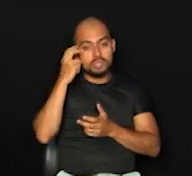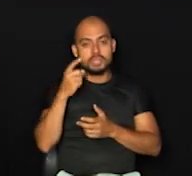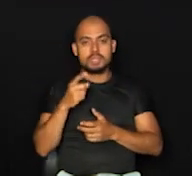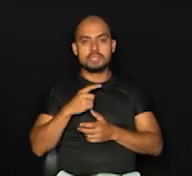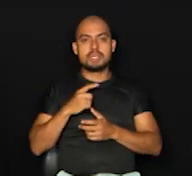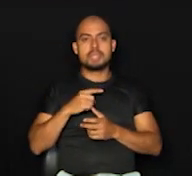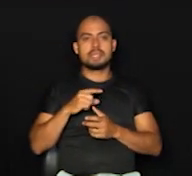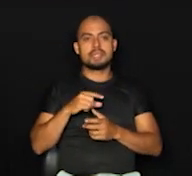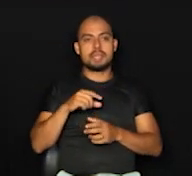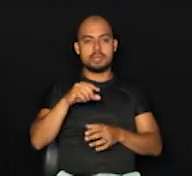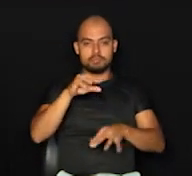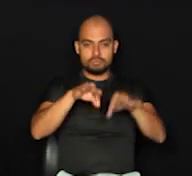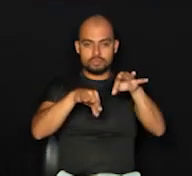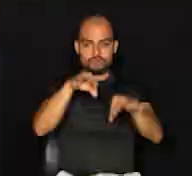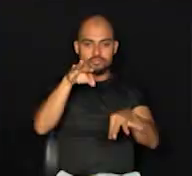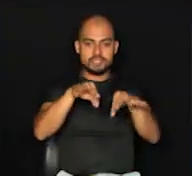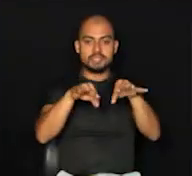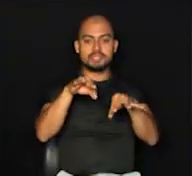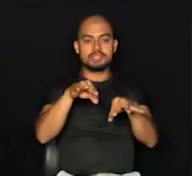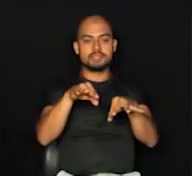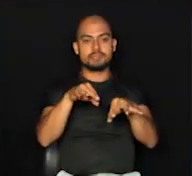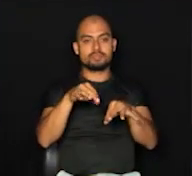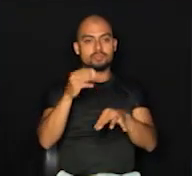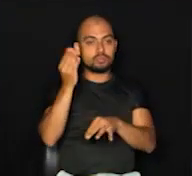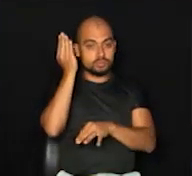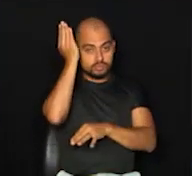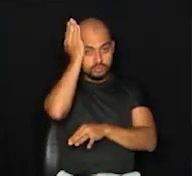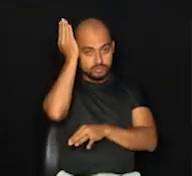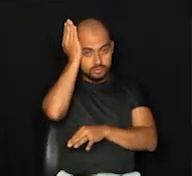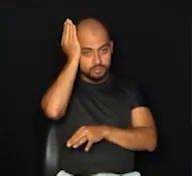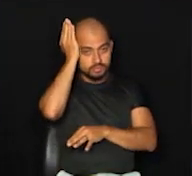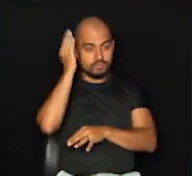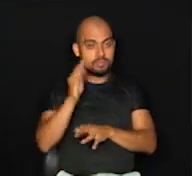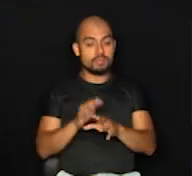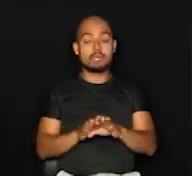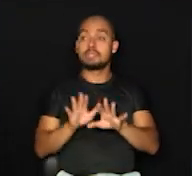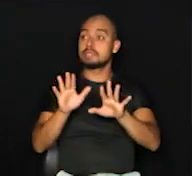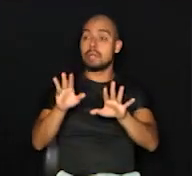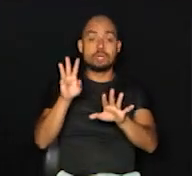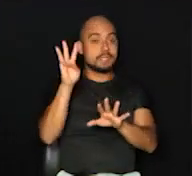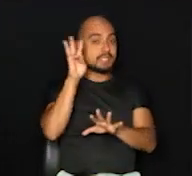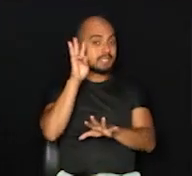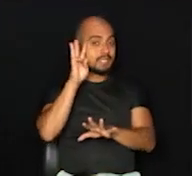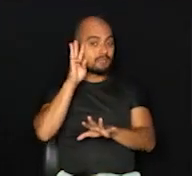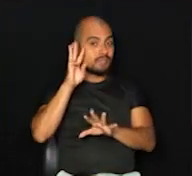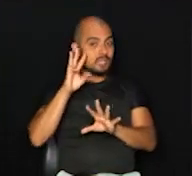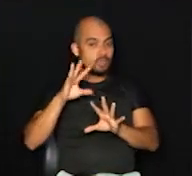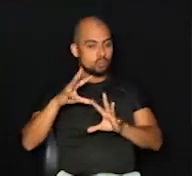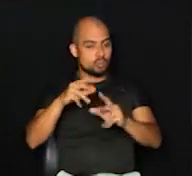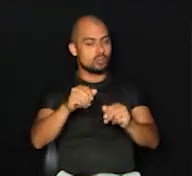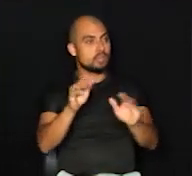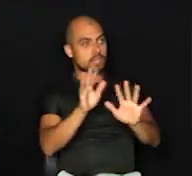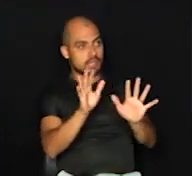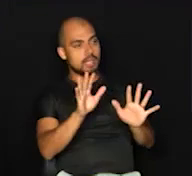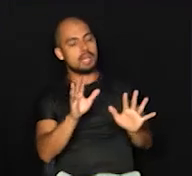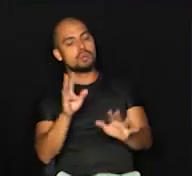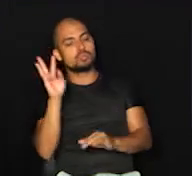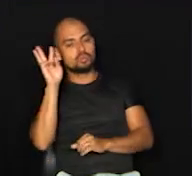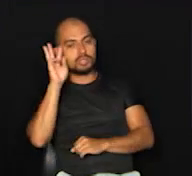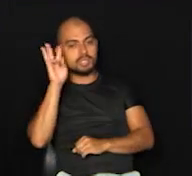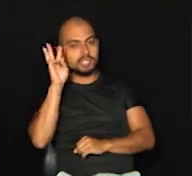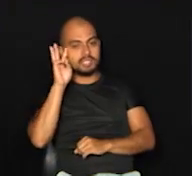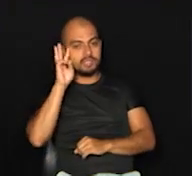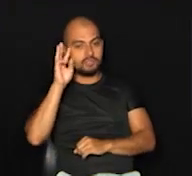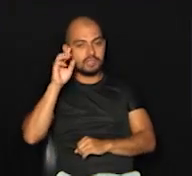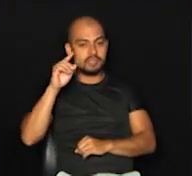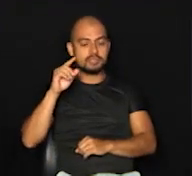Sesc, né? Tem, olha, toda terça-feira agora o Sesc, não estou querendo furar o Rubens do Cultura Total, mas toda terça-feira a